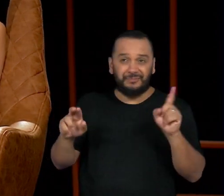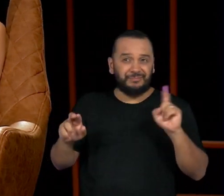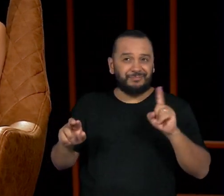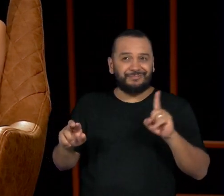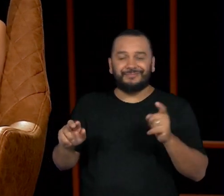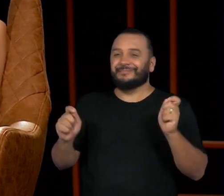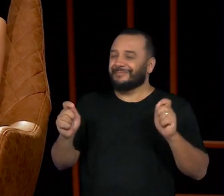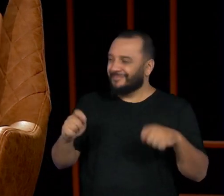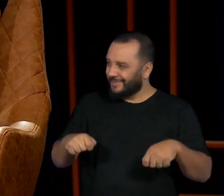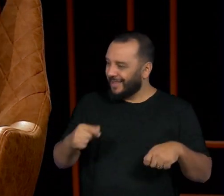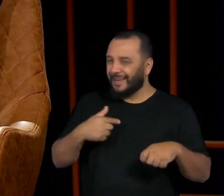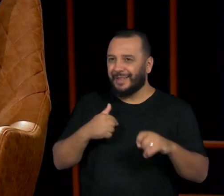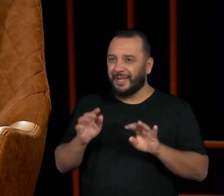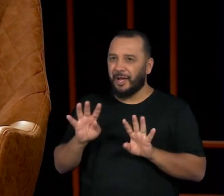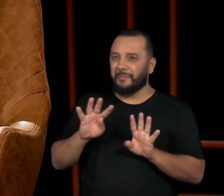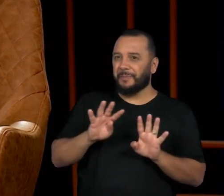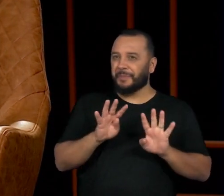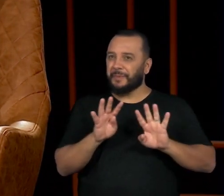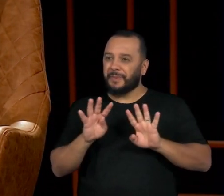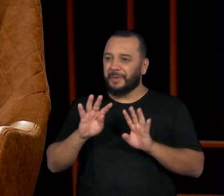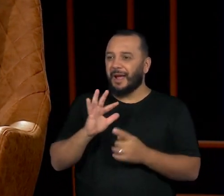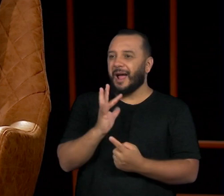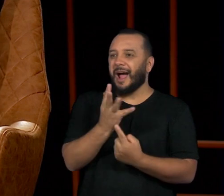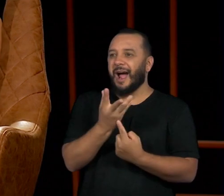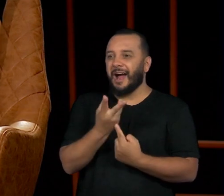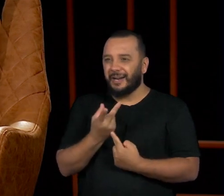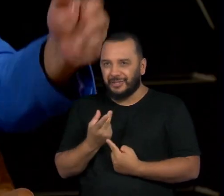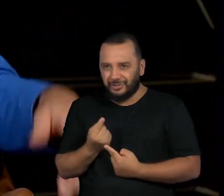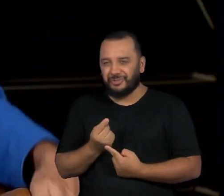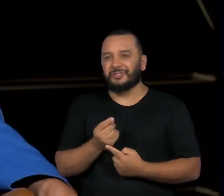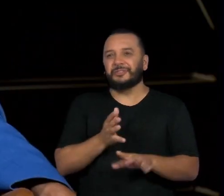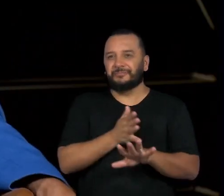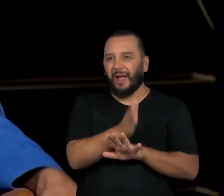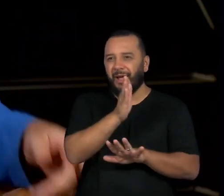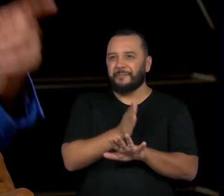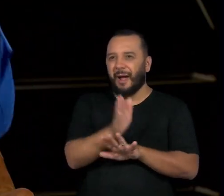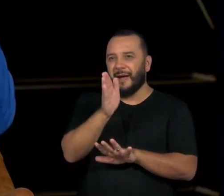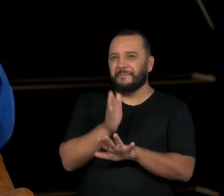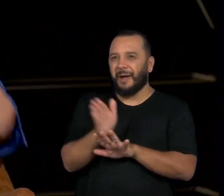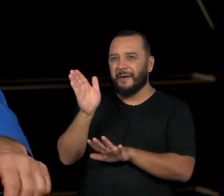uma vida como artista mesmo. Um horizonte mais amplo, né?